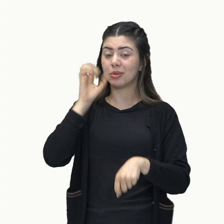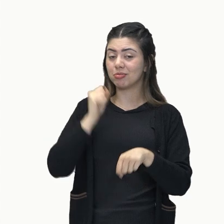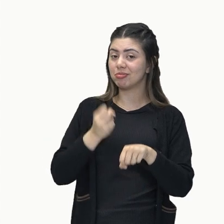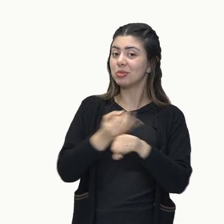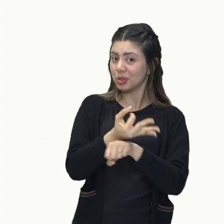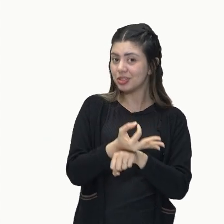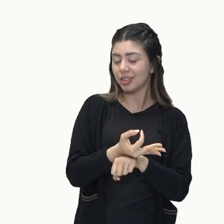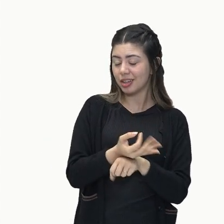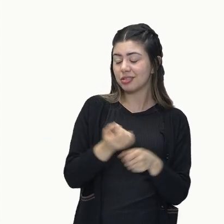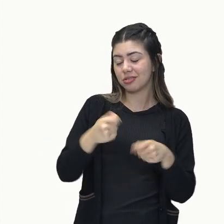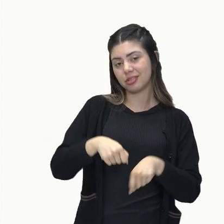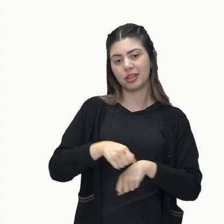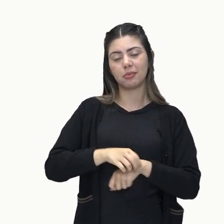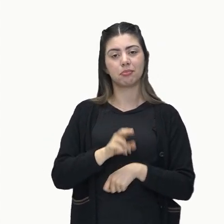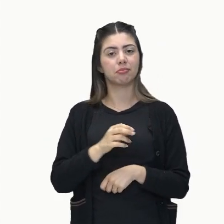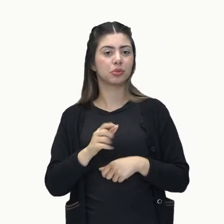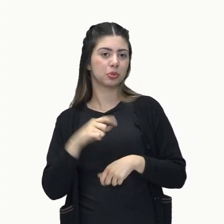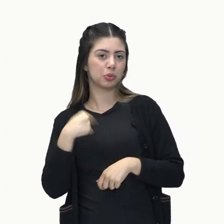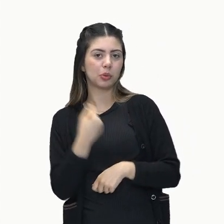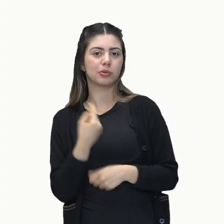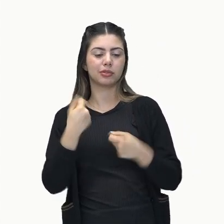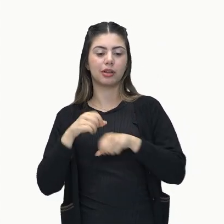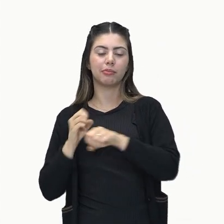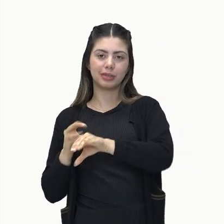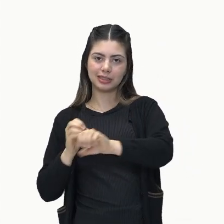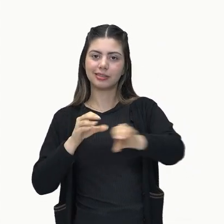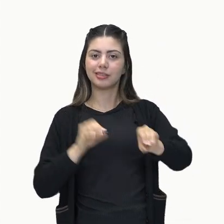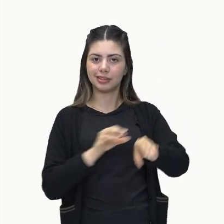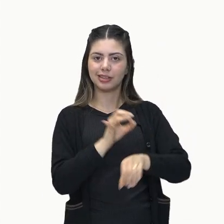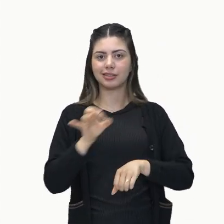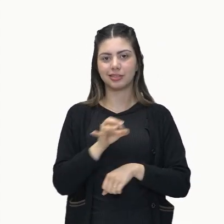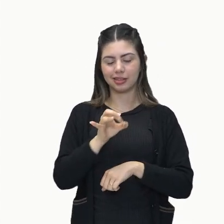um podcast funcione para esse processo de